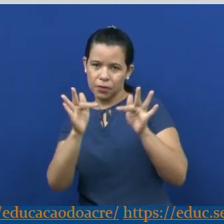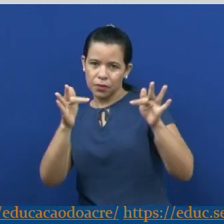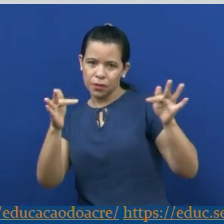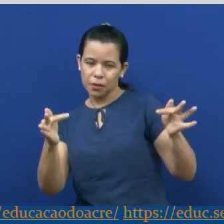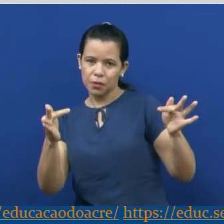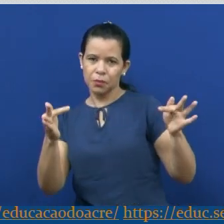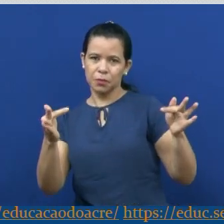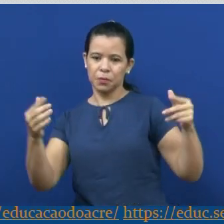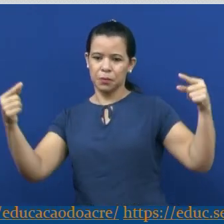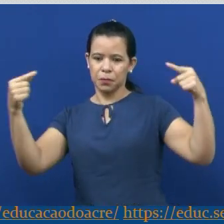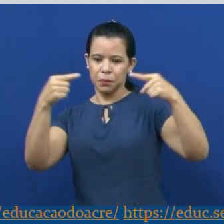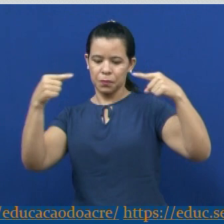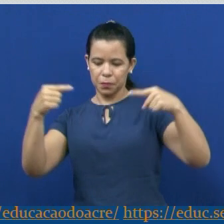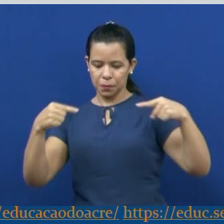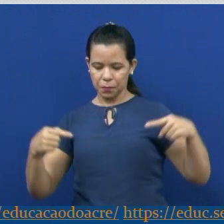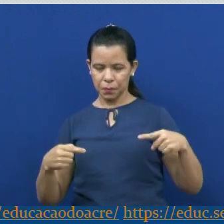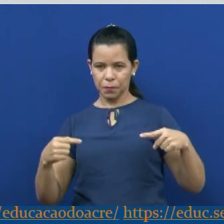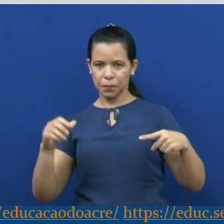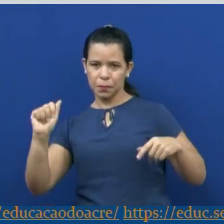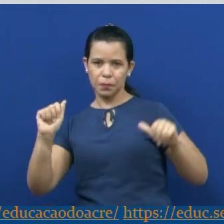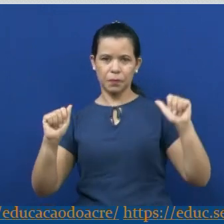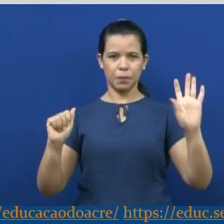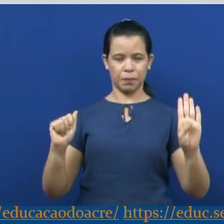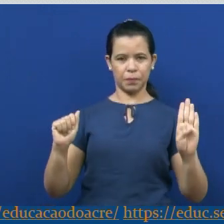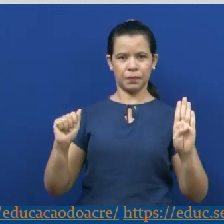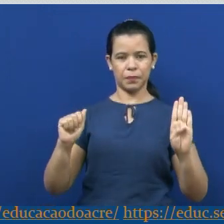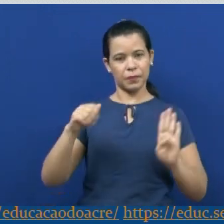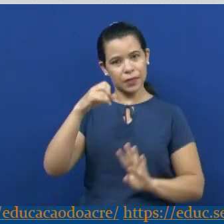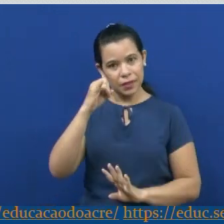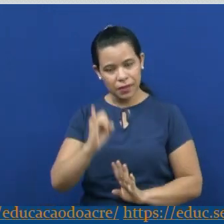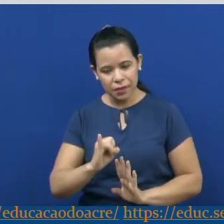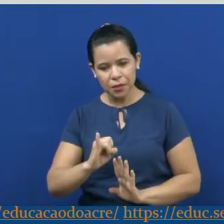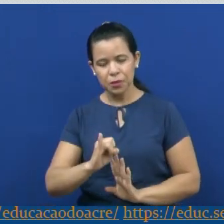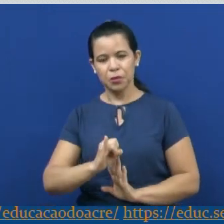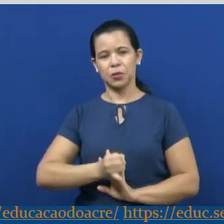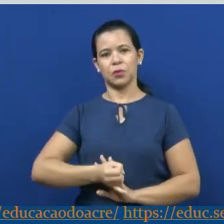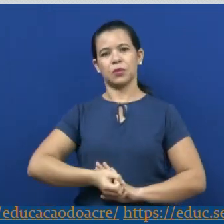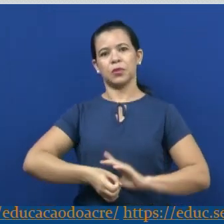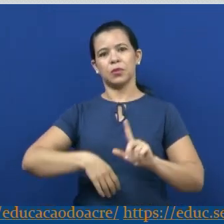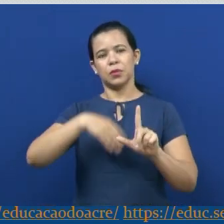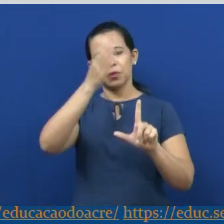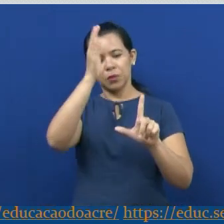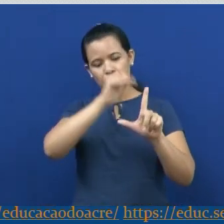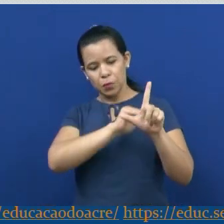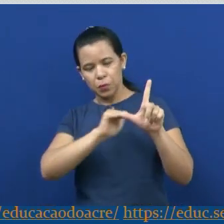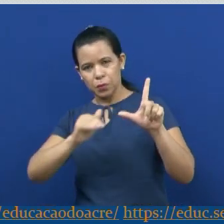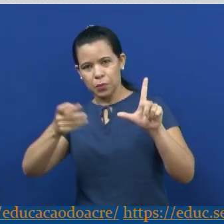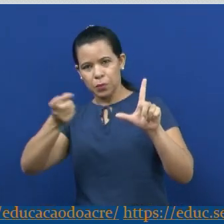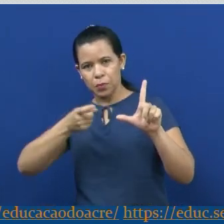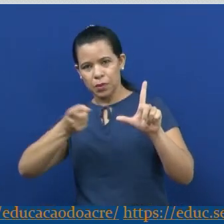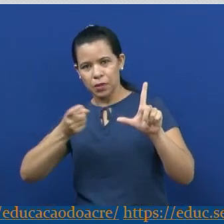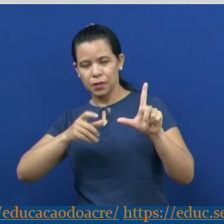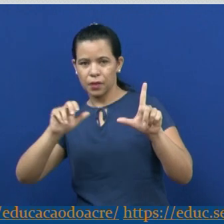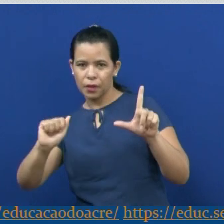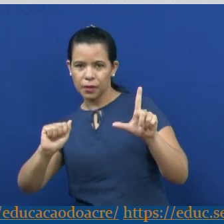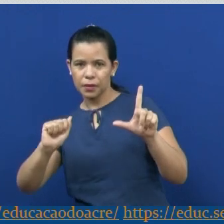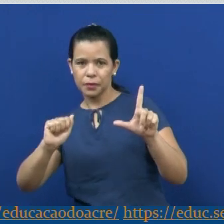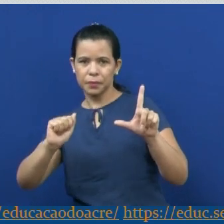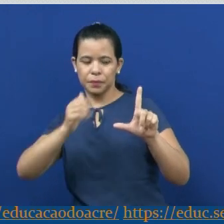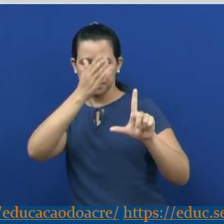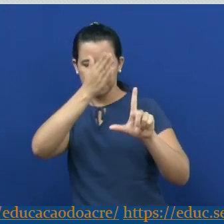A em B. Se somente se, para todo x pertencente a A, existe um único elemento